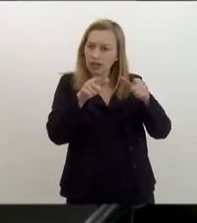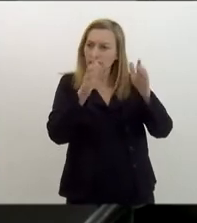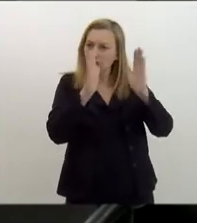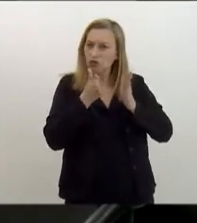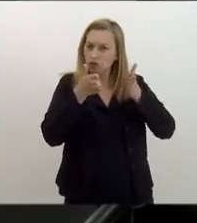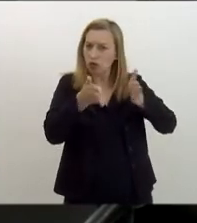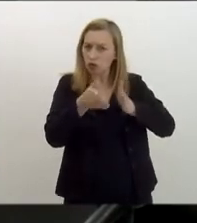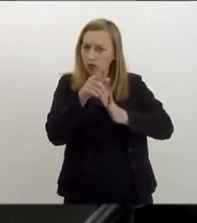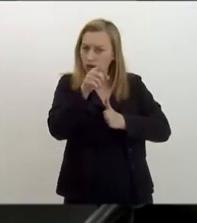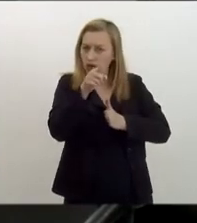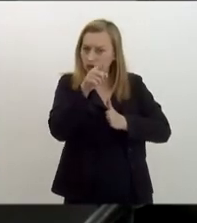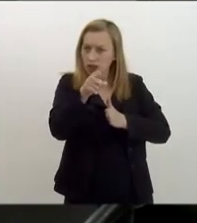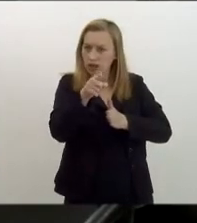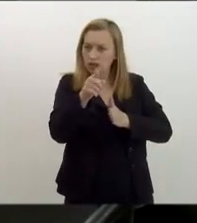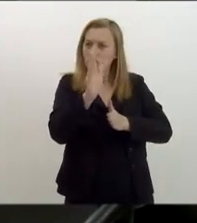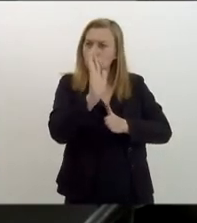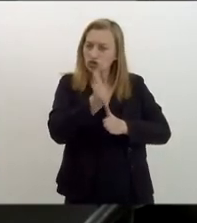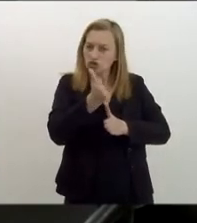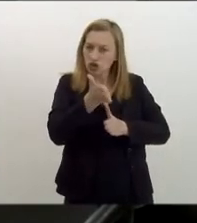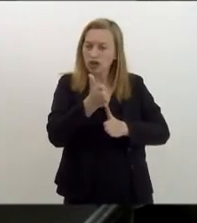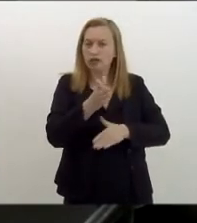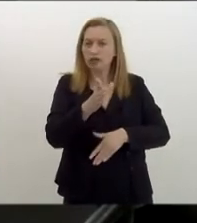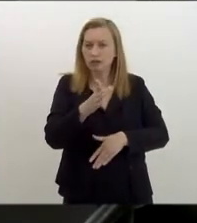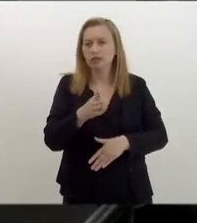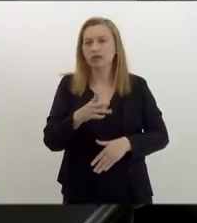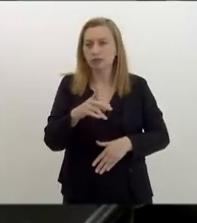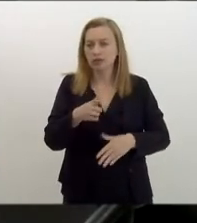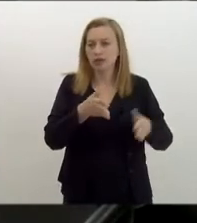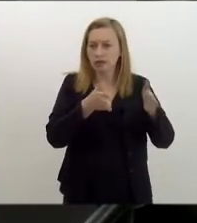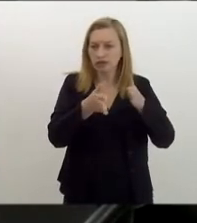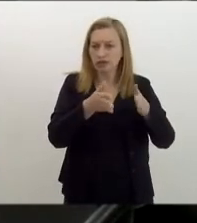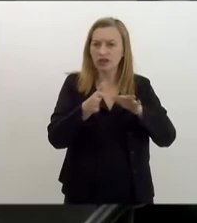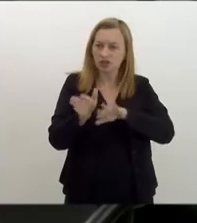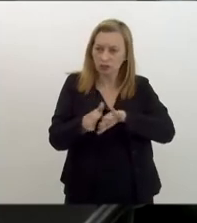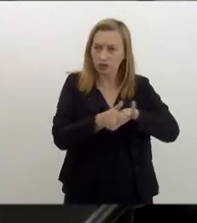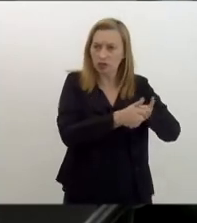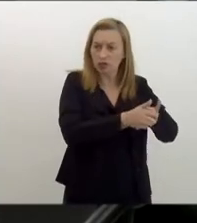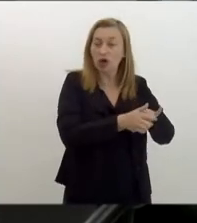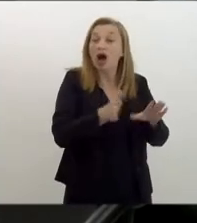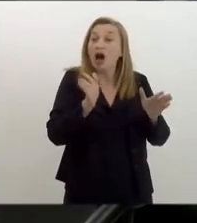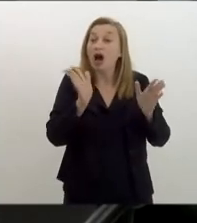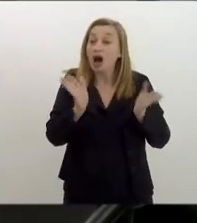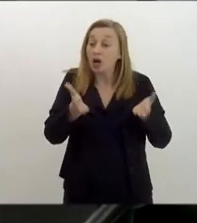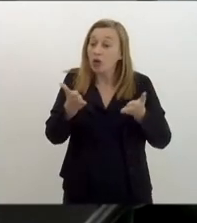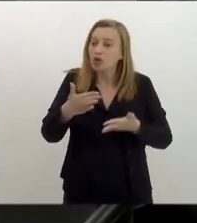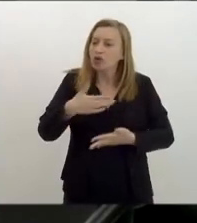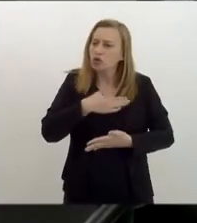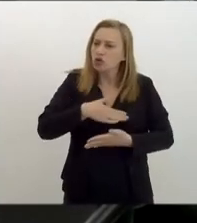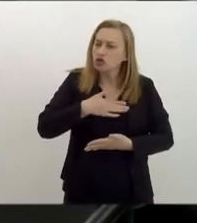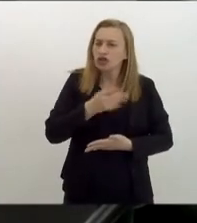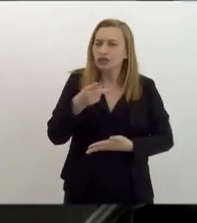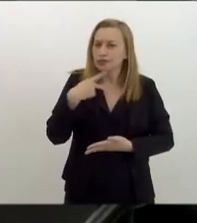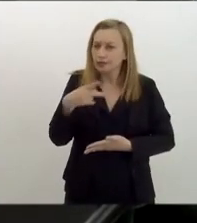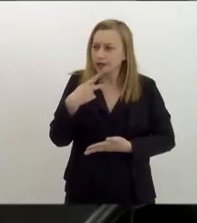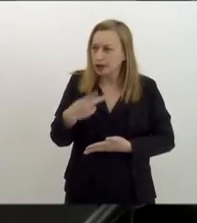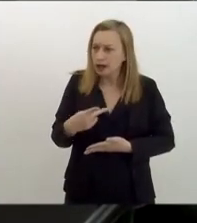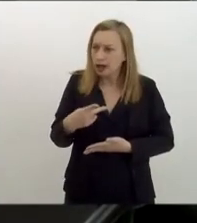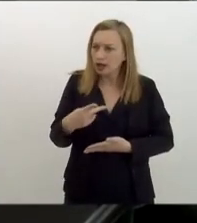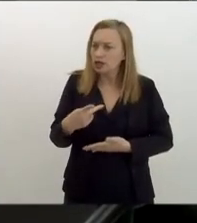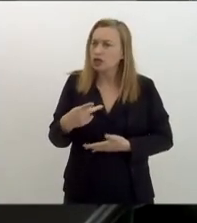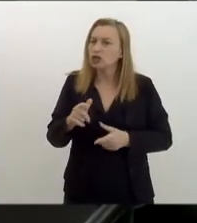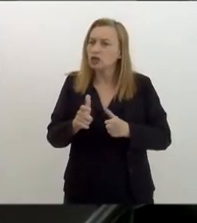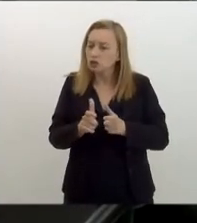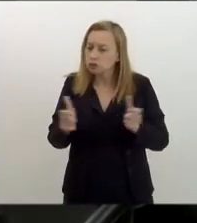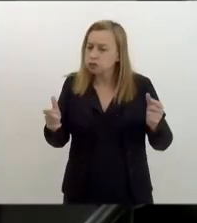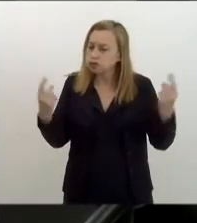ali e a gente já passou por isso agora o que eu gostaria de enfatizar que